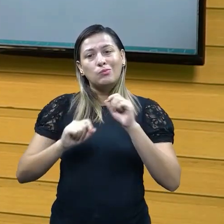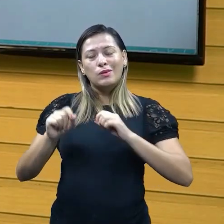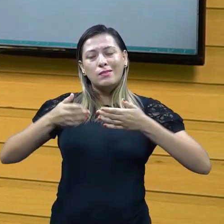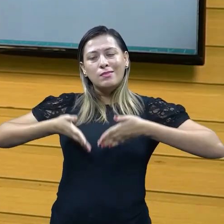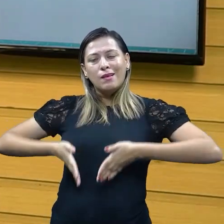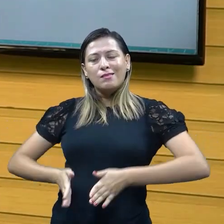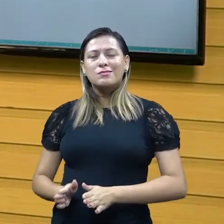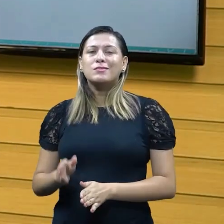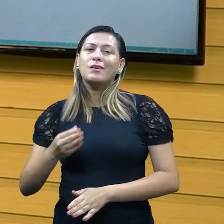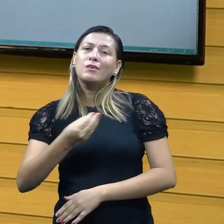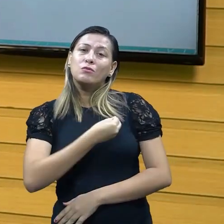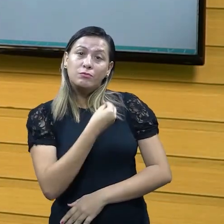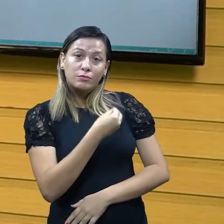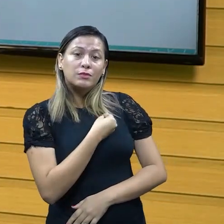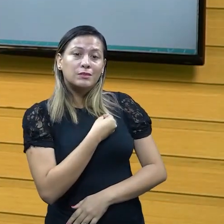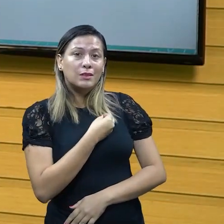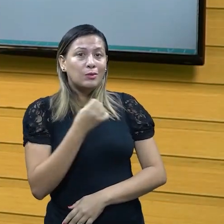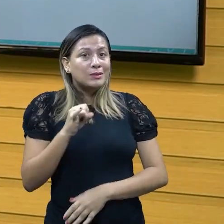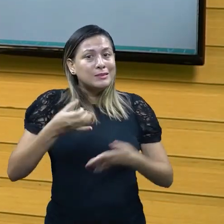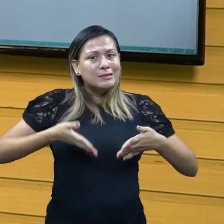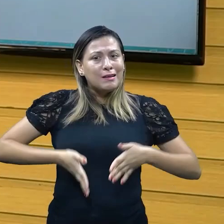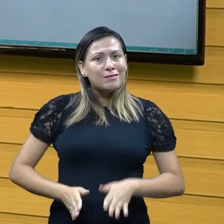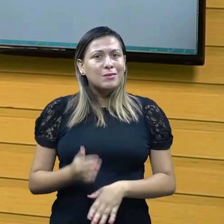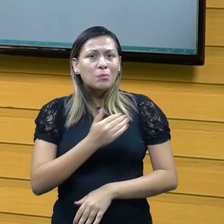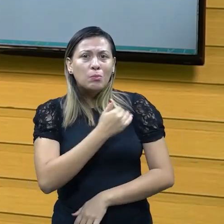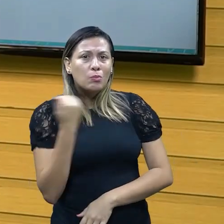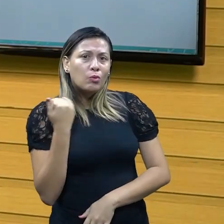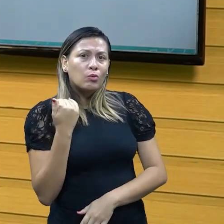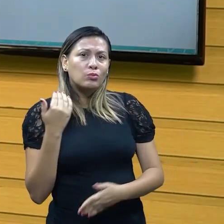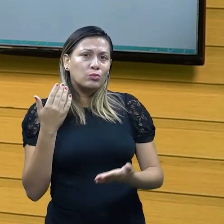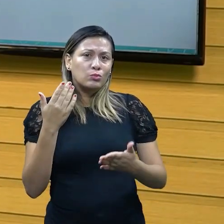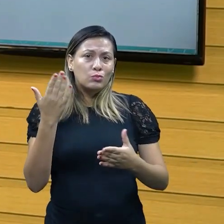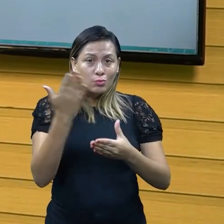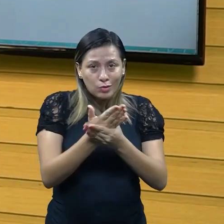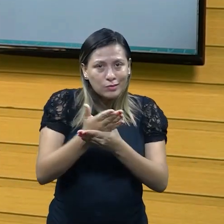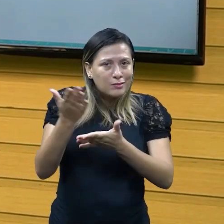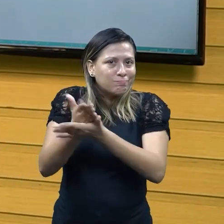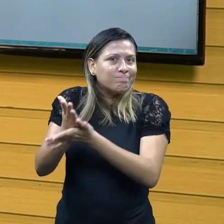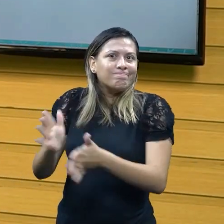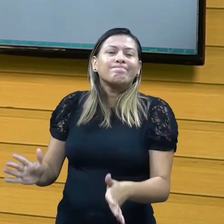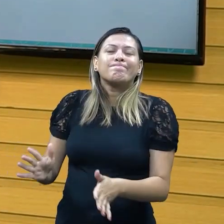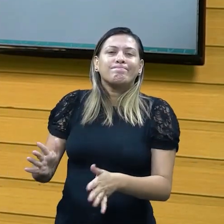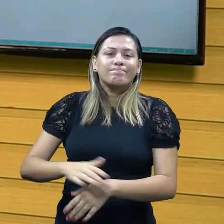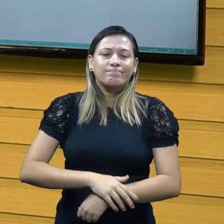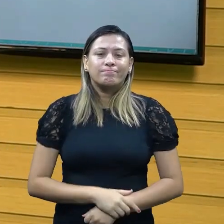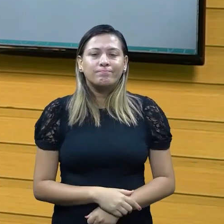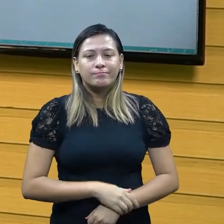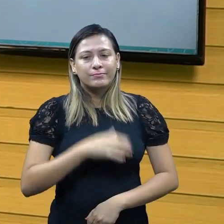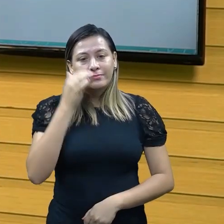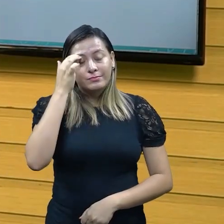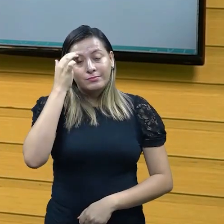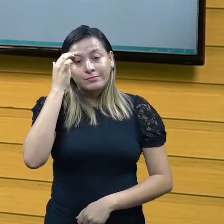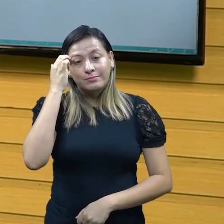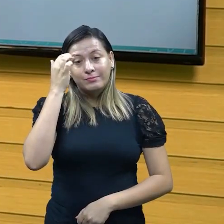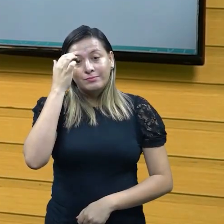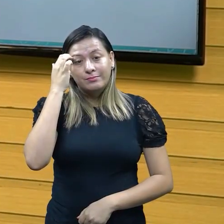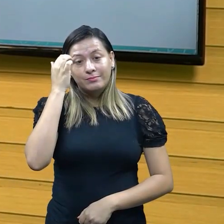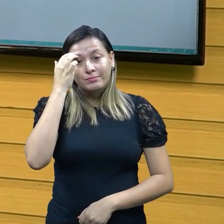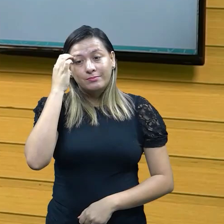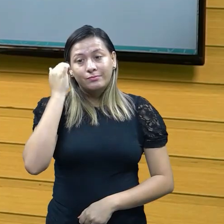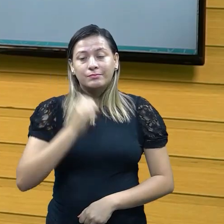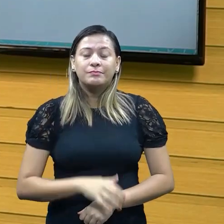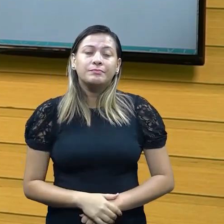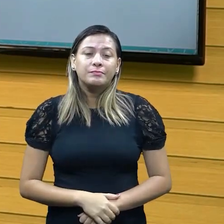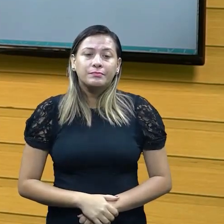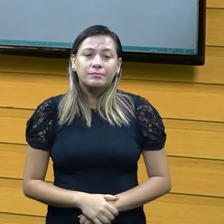ele nasceu morto, o processo se extingue. Portanto, não colocou, obviamente, em